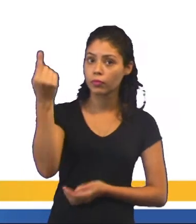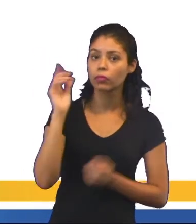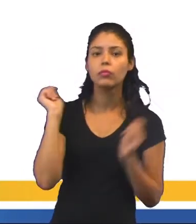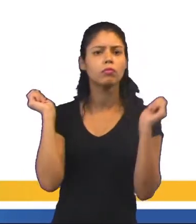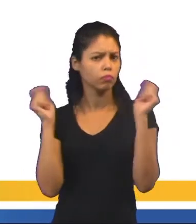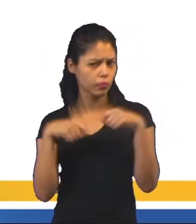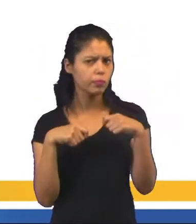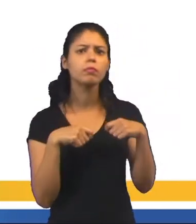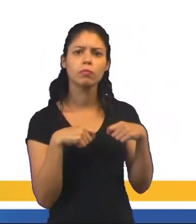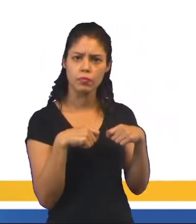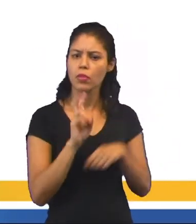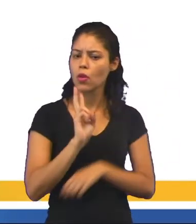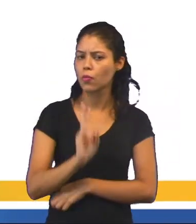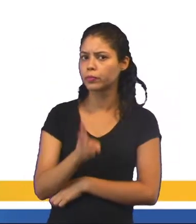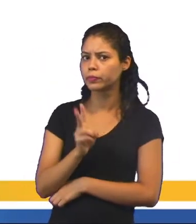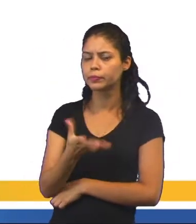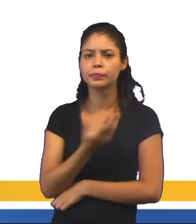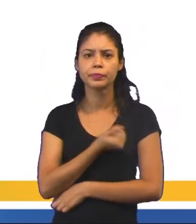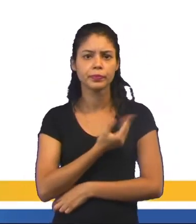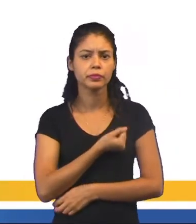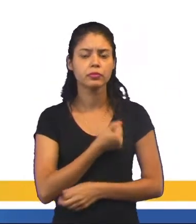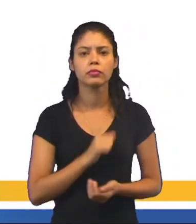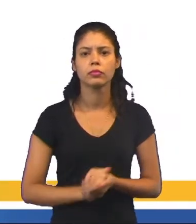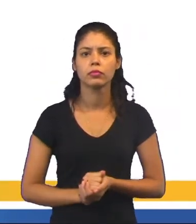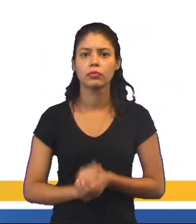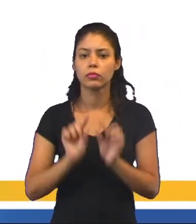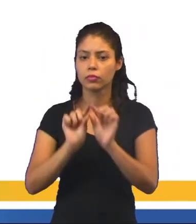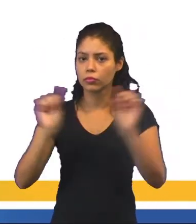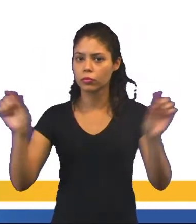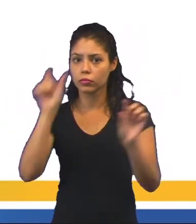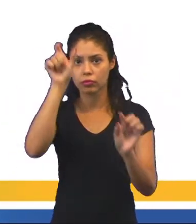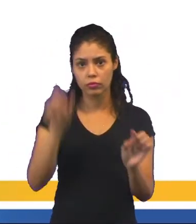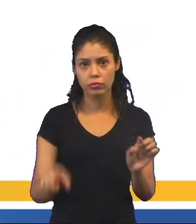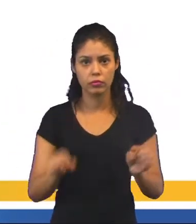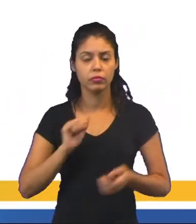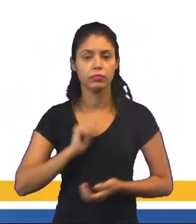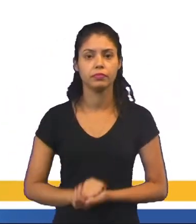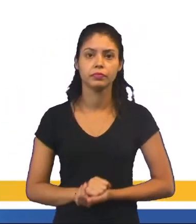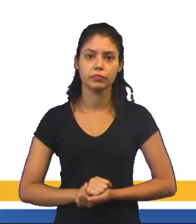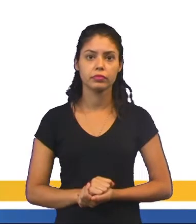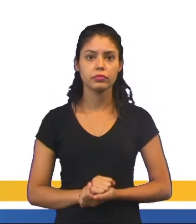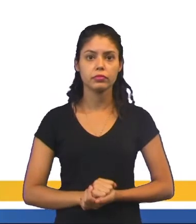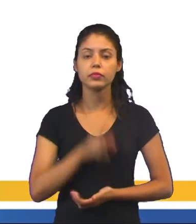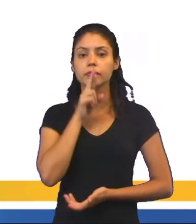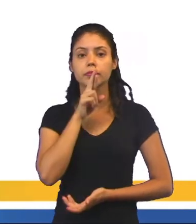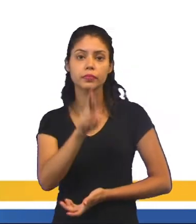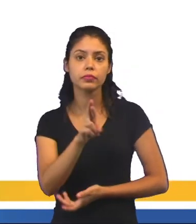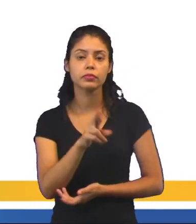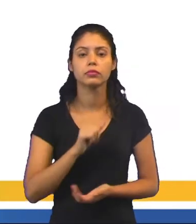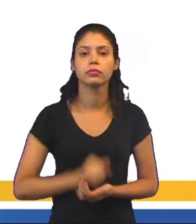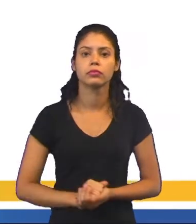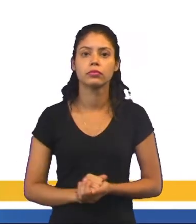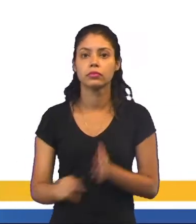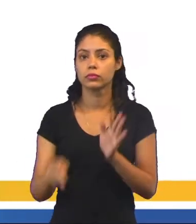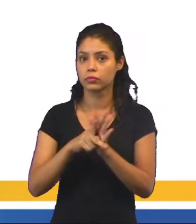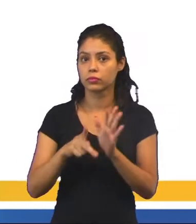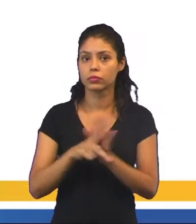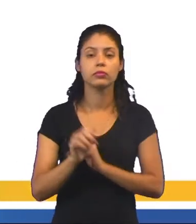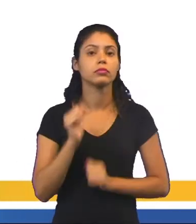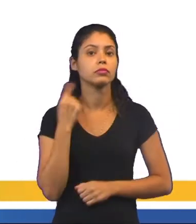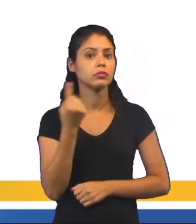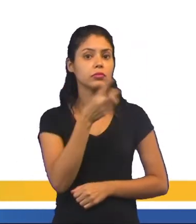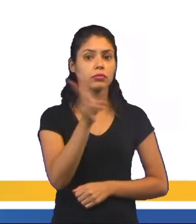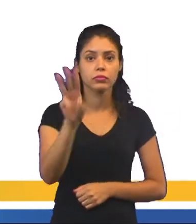que possui o mesmo número de linhas e colunas. O cálculo do determinante de